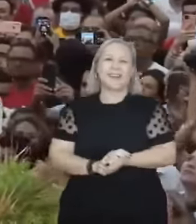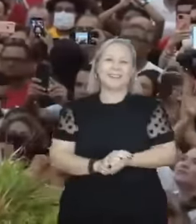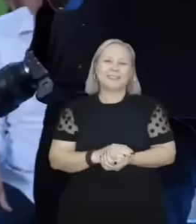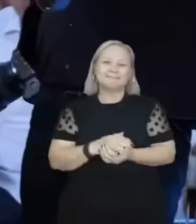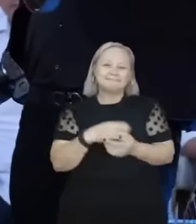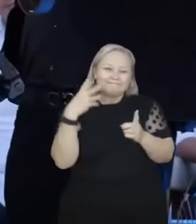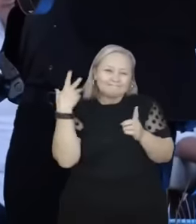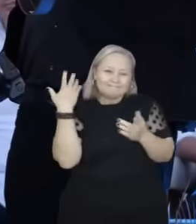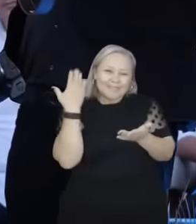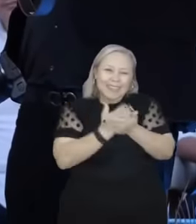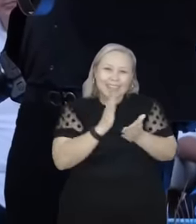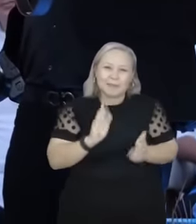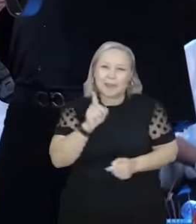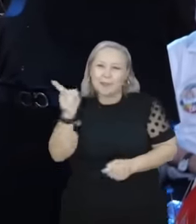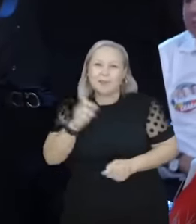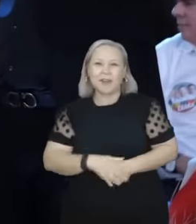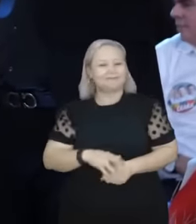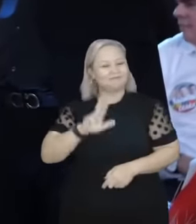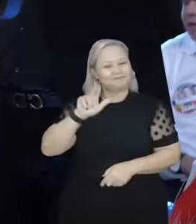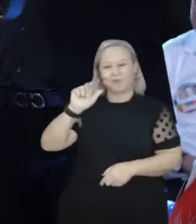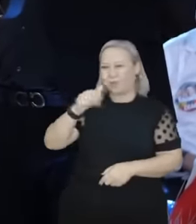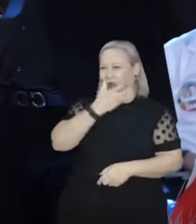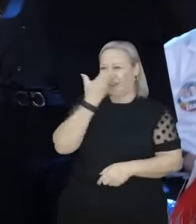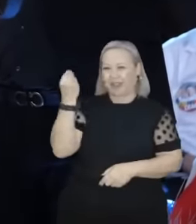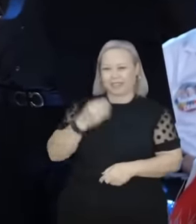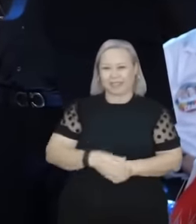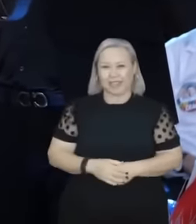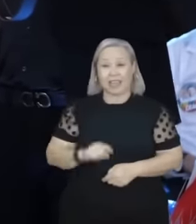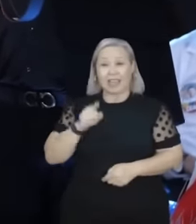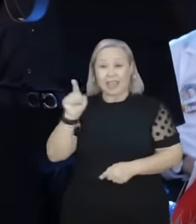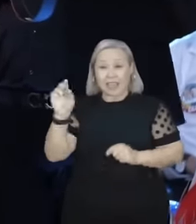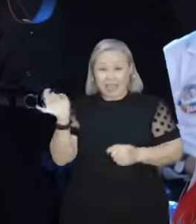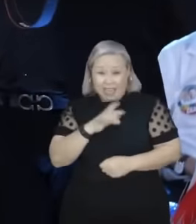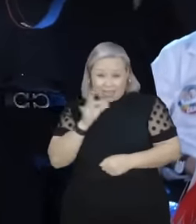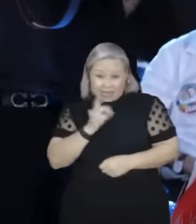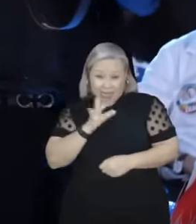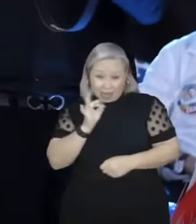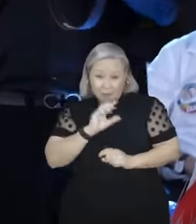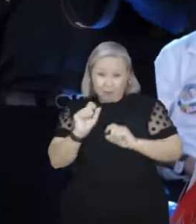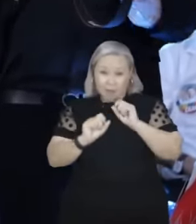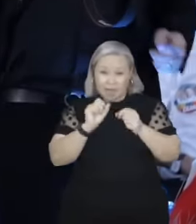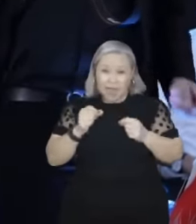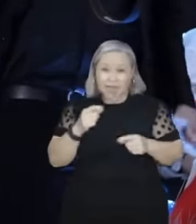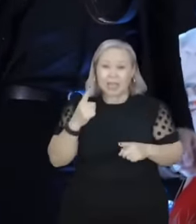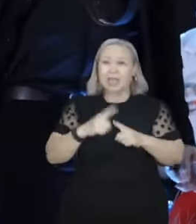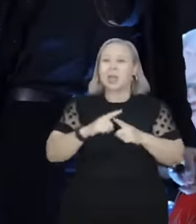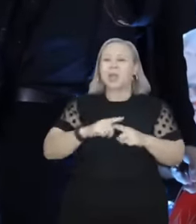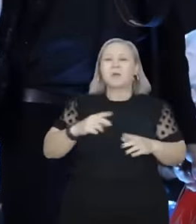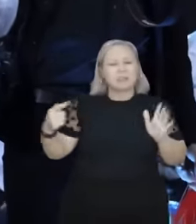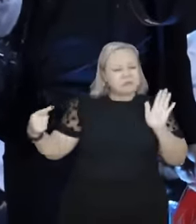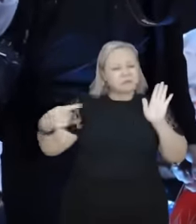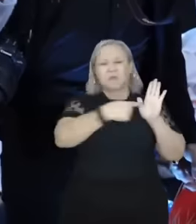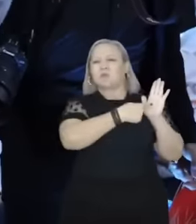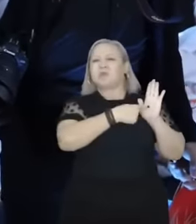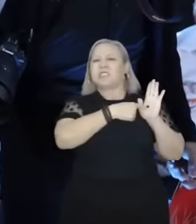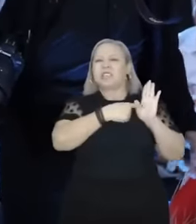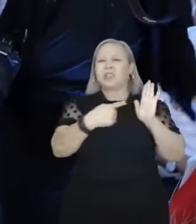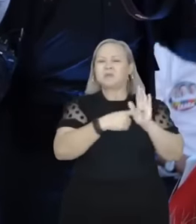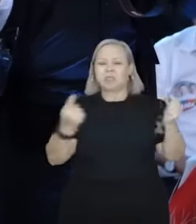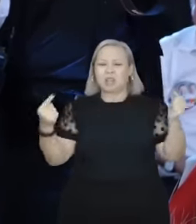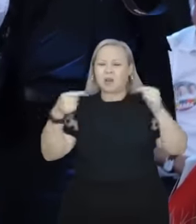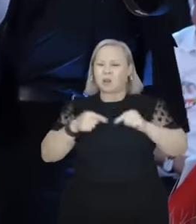esquecer. E ele está com medo porque todas as denúncias que aparecem contra ele, ele transforma